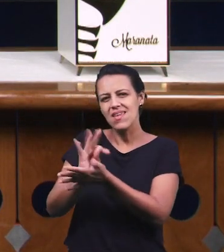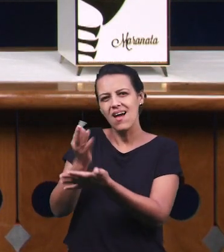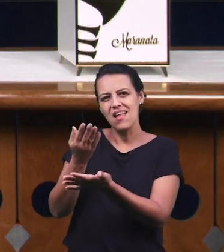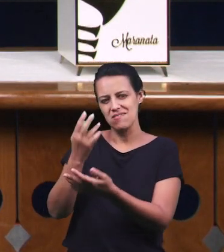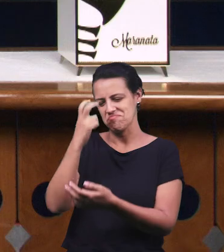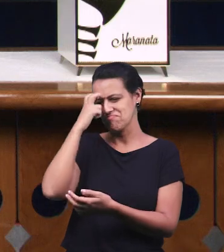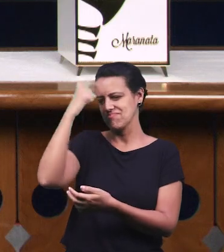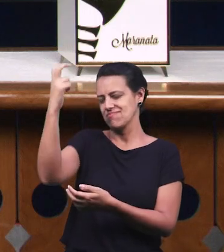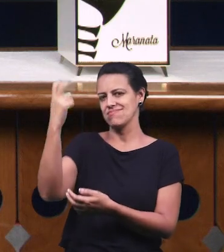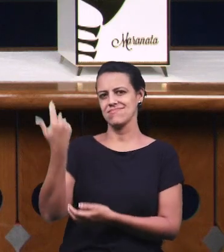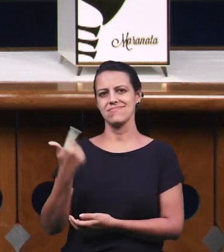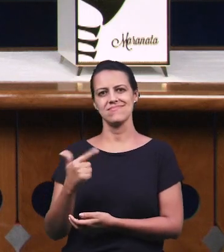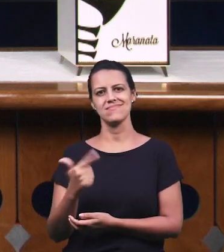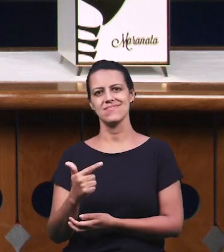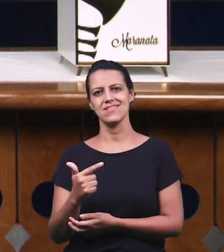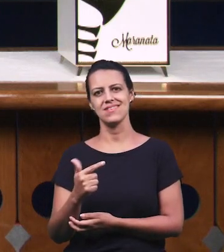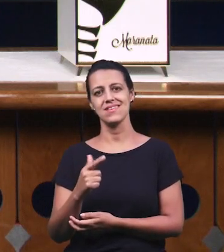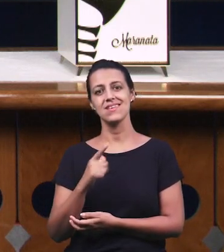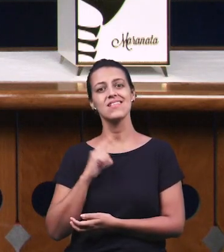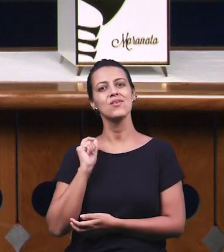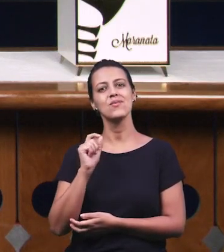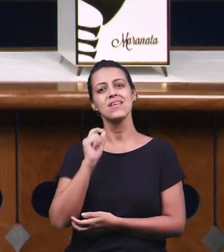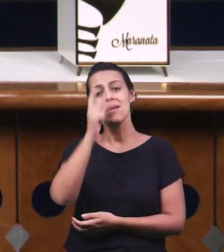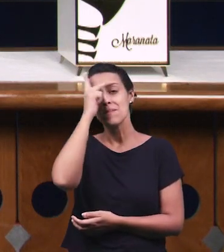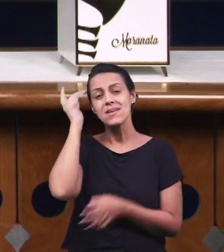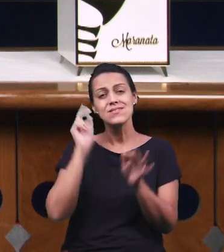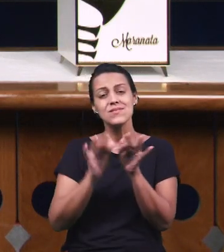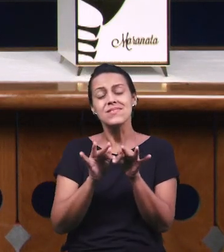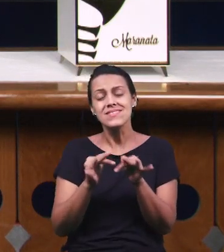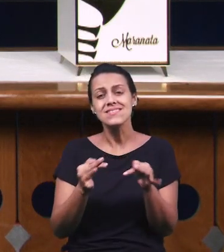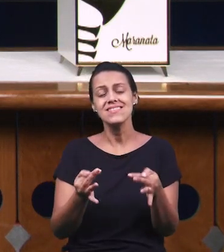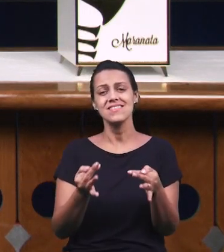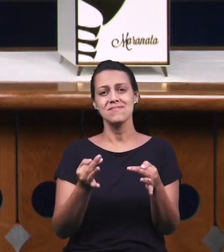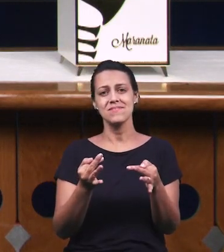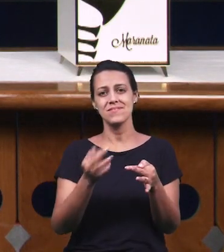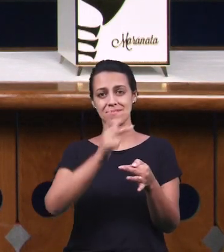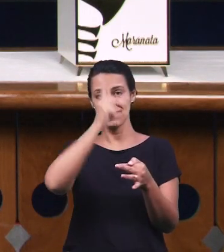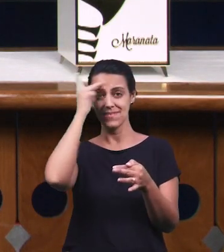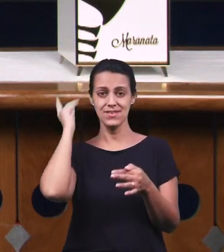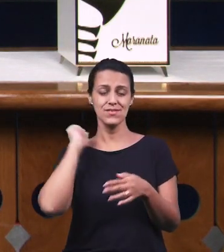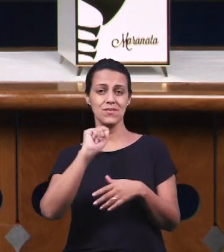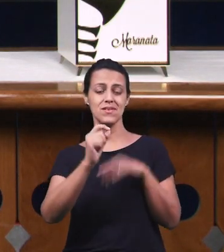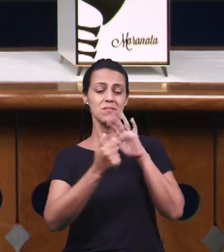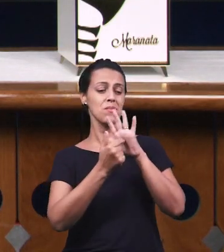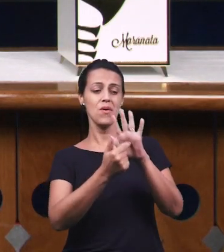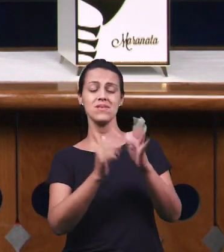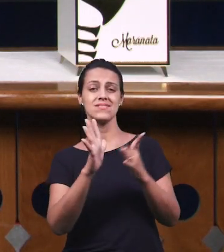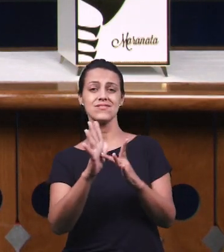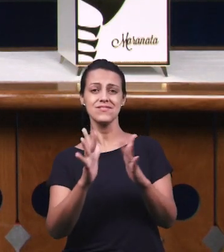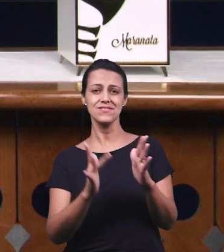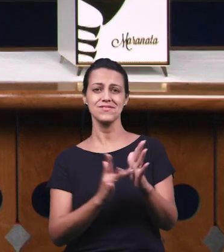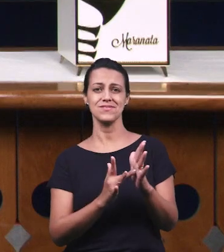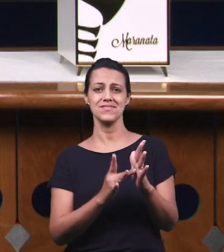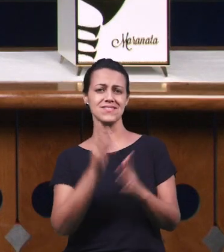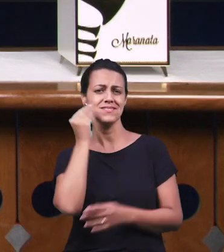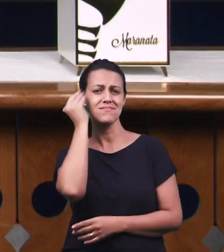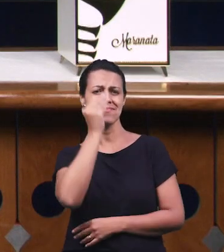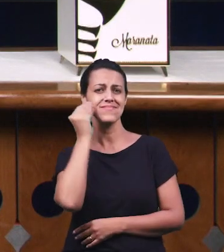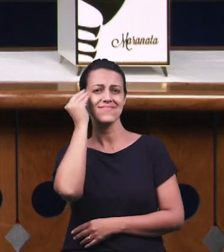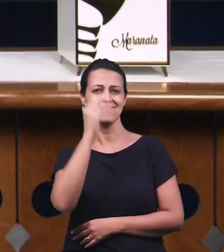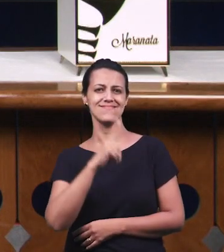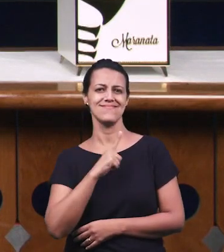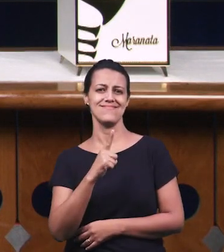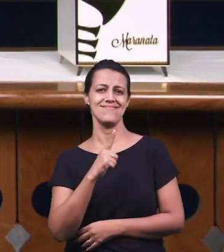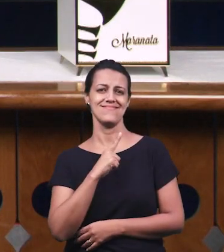que estavam anunciando a Jesus uma experiência que eles viveram, que horas antes ou minutos